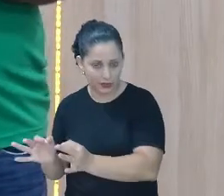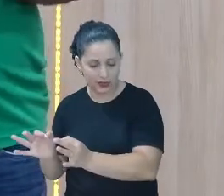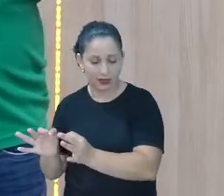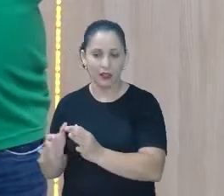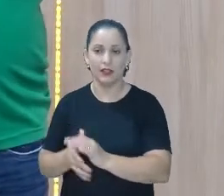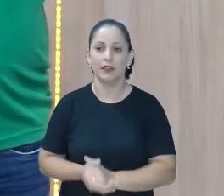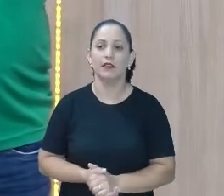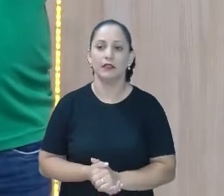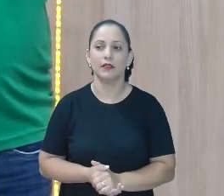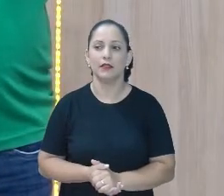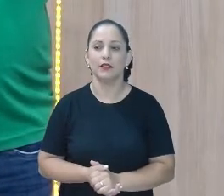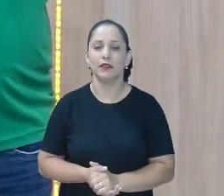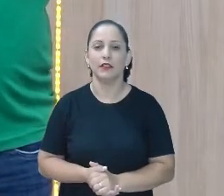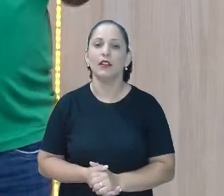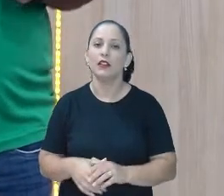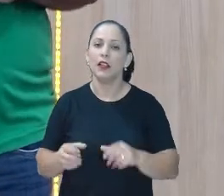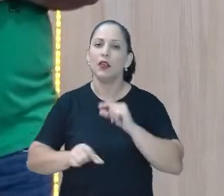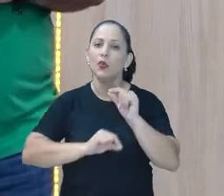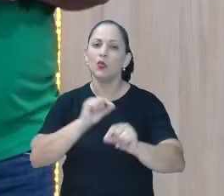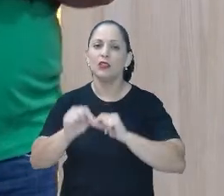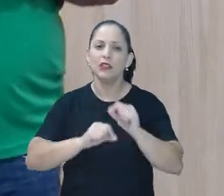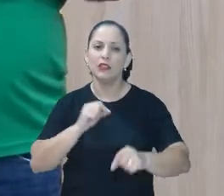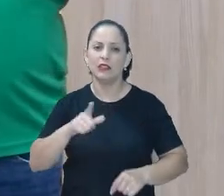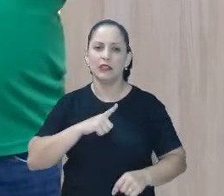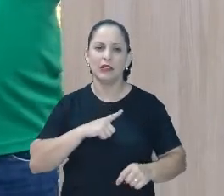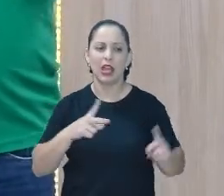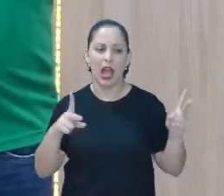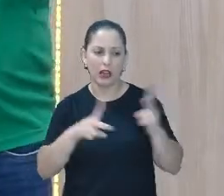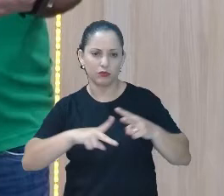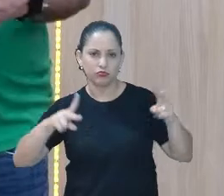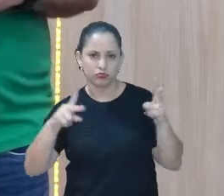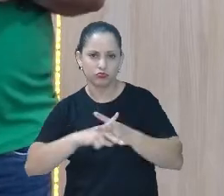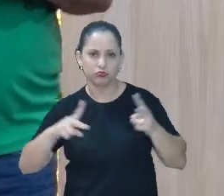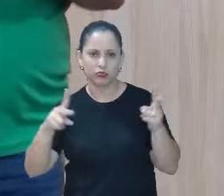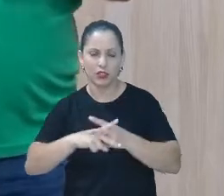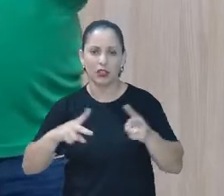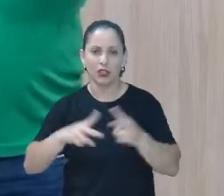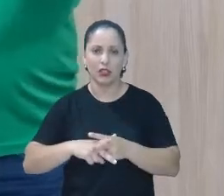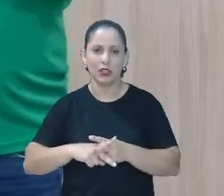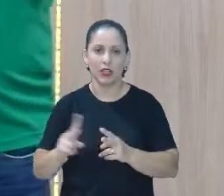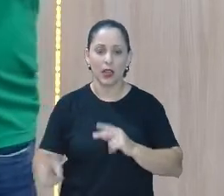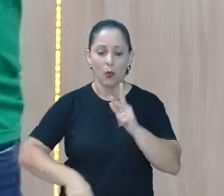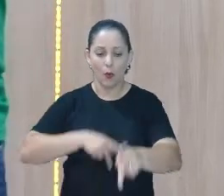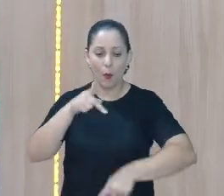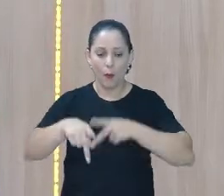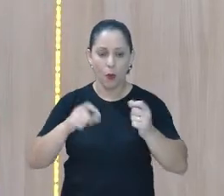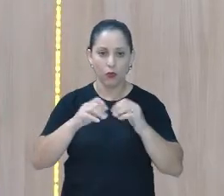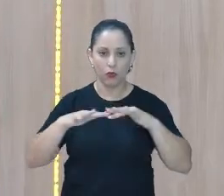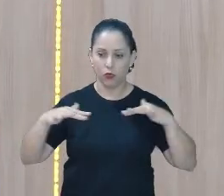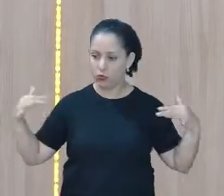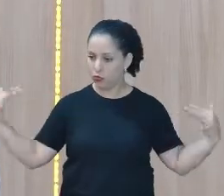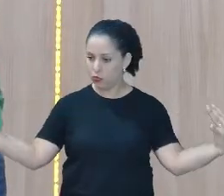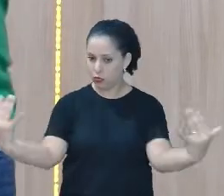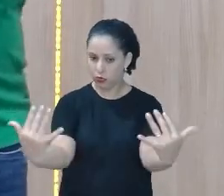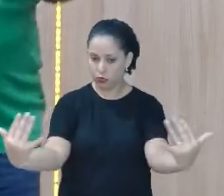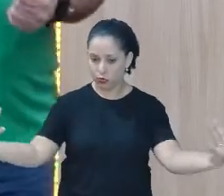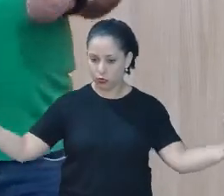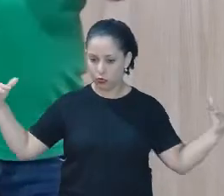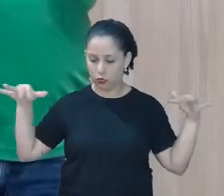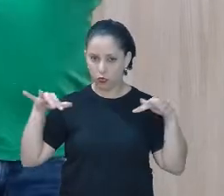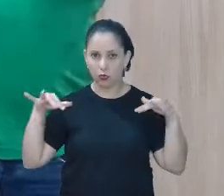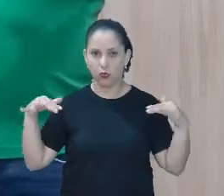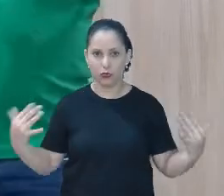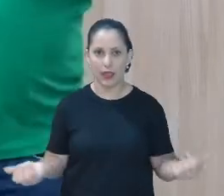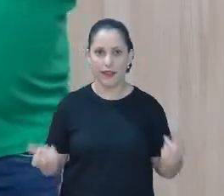aquele espetáculo aí, entre aspas, né? Essa cena, né? Cena que era, inclusive, cena violenta, né?